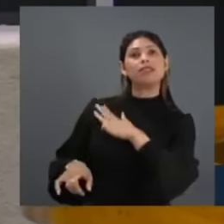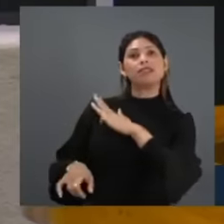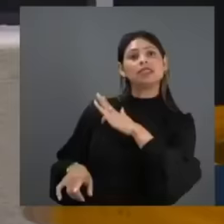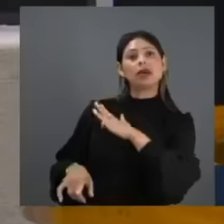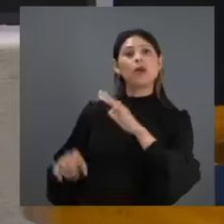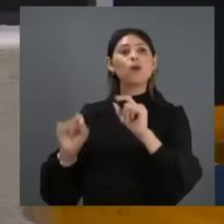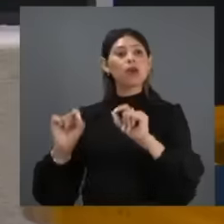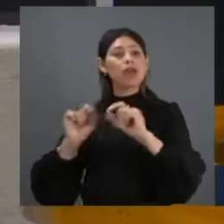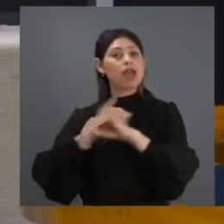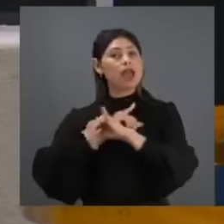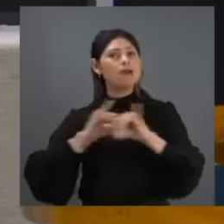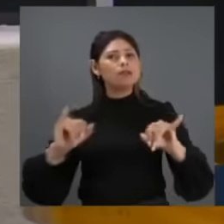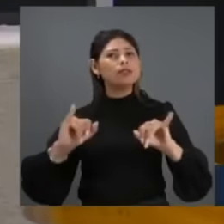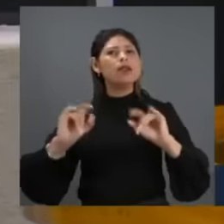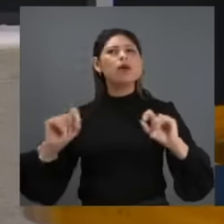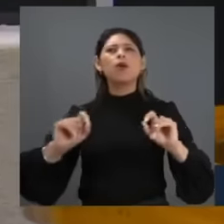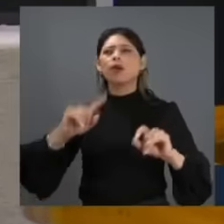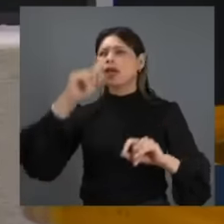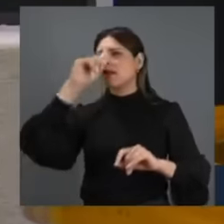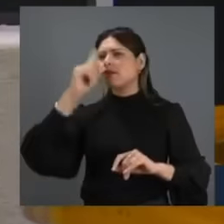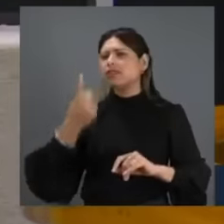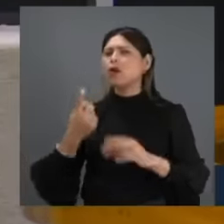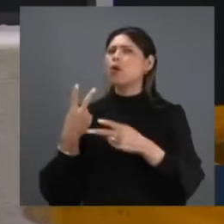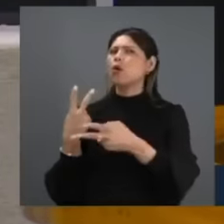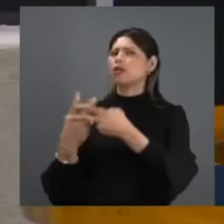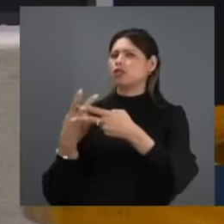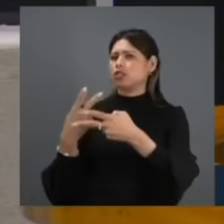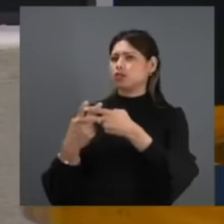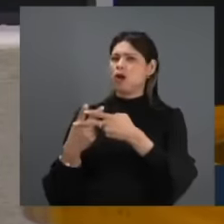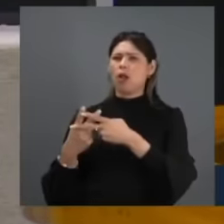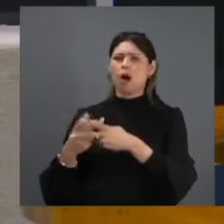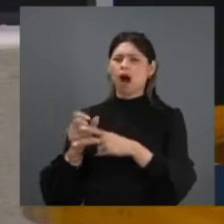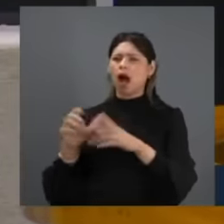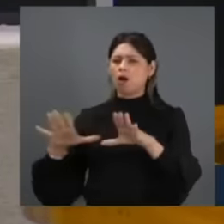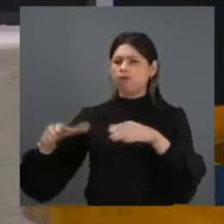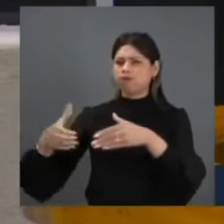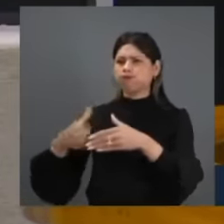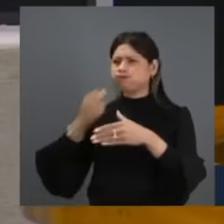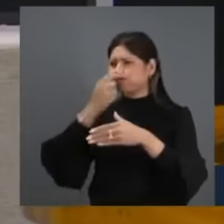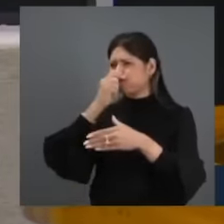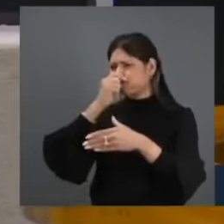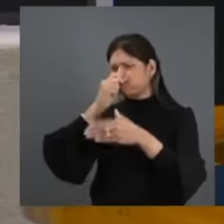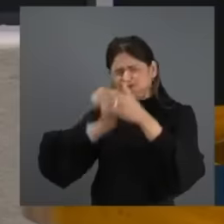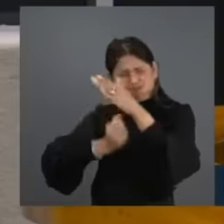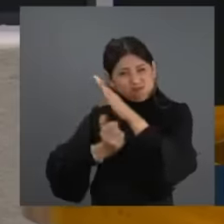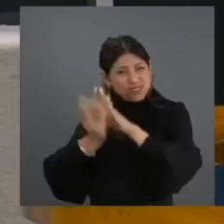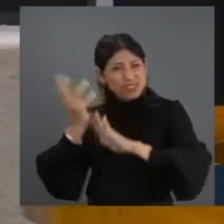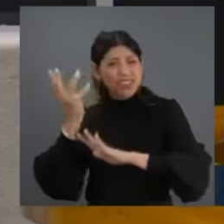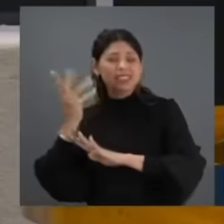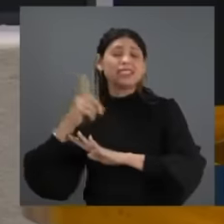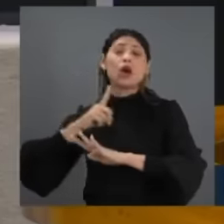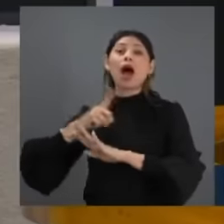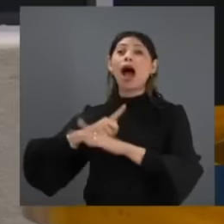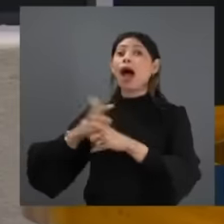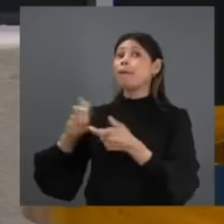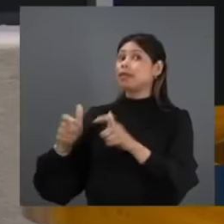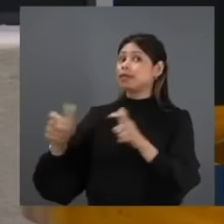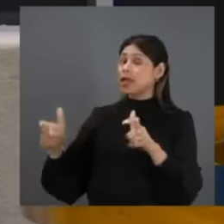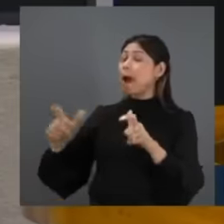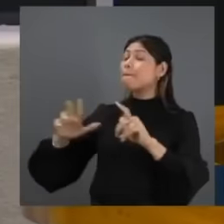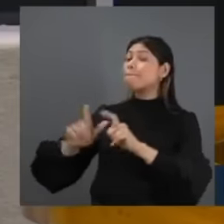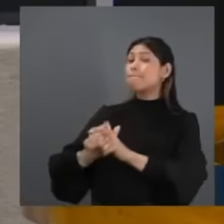denunciar, né, o suposto encarceramento em massa. Mas a verdade é que a maior parte dos criminosos do nosso país estão